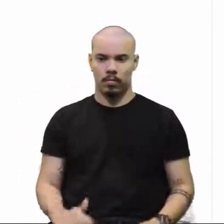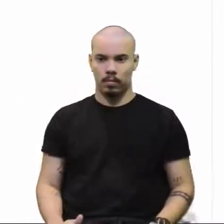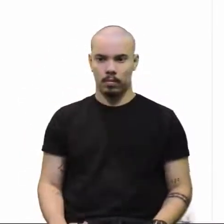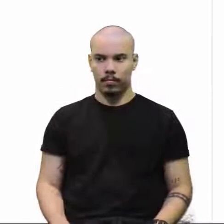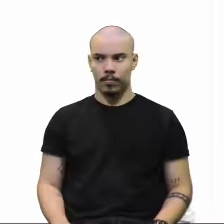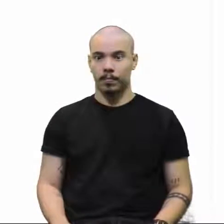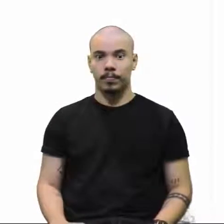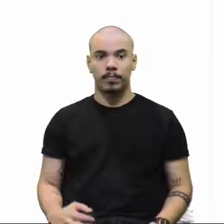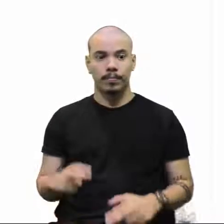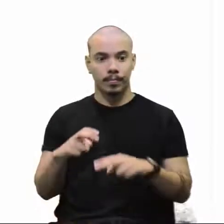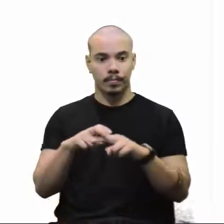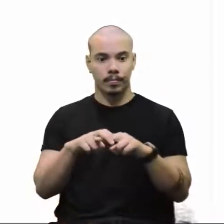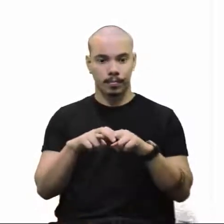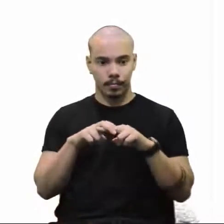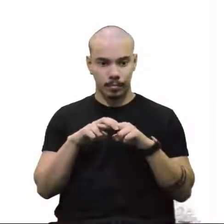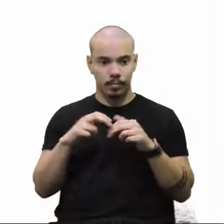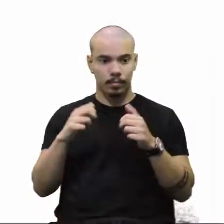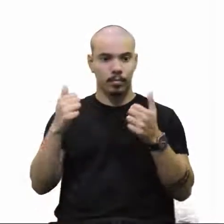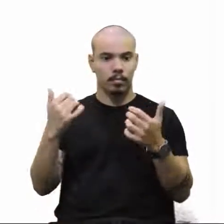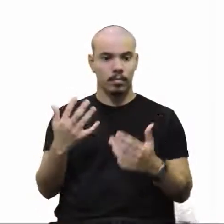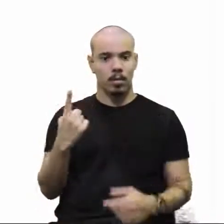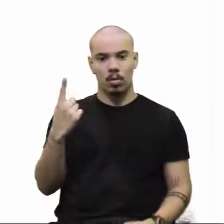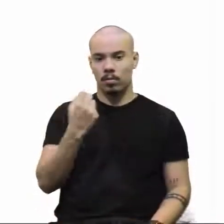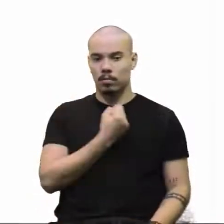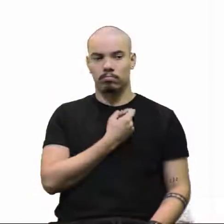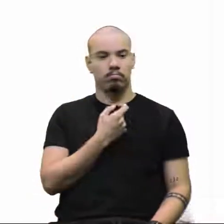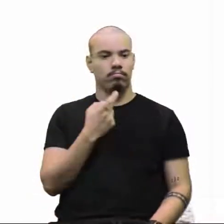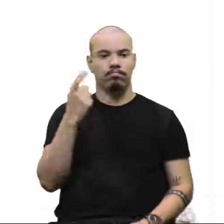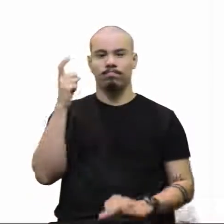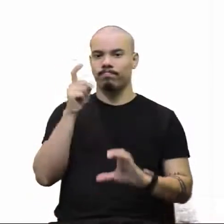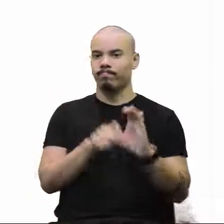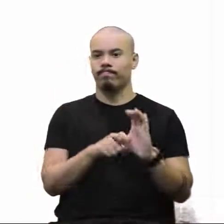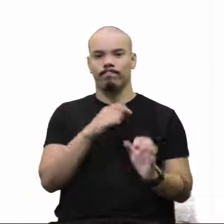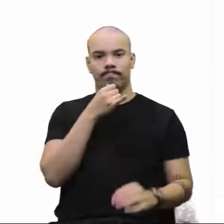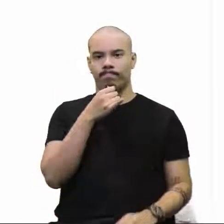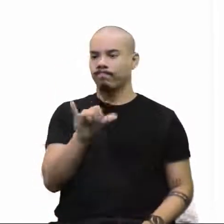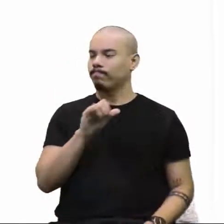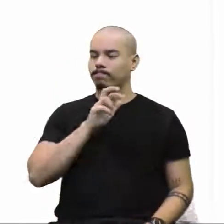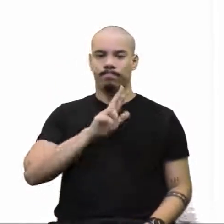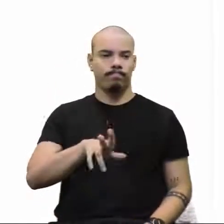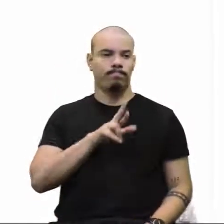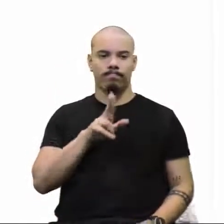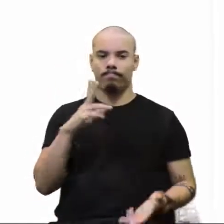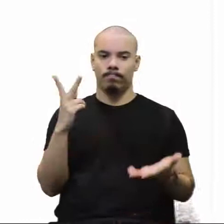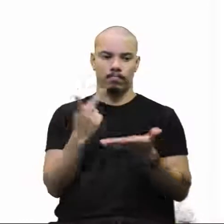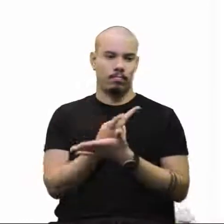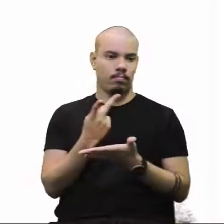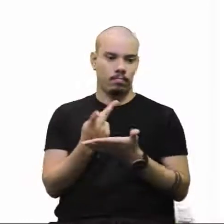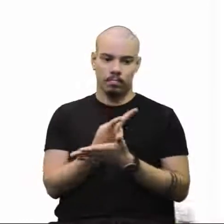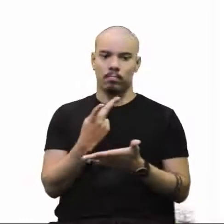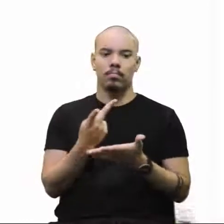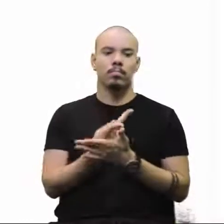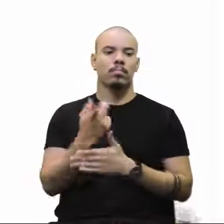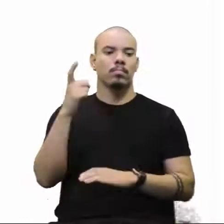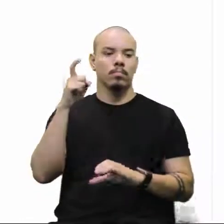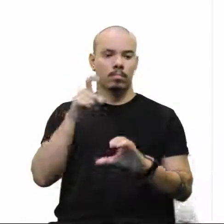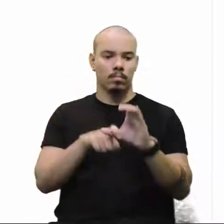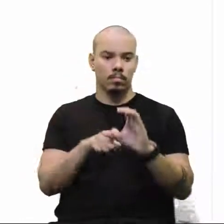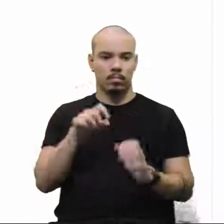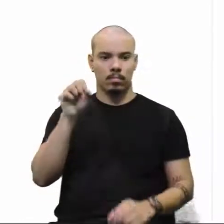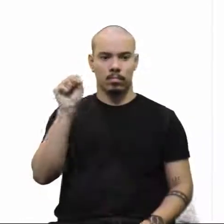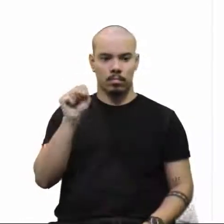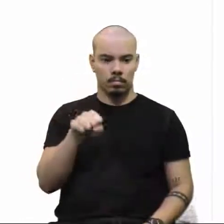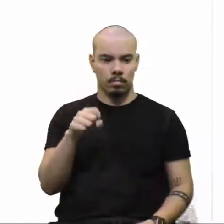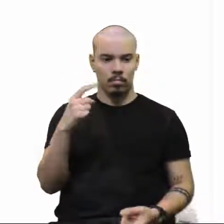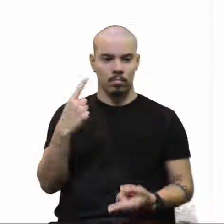Então aí diz que, uma vez que esse valor não depende da corrente, também está errada, né? Depende sim. O valor do